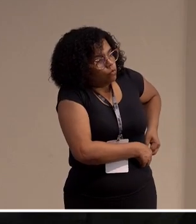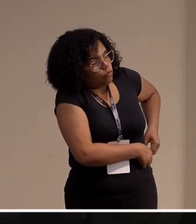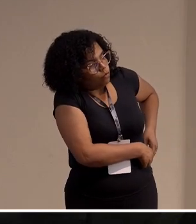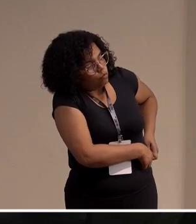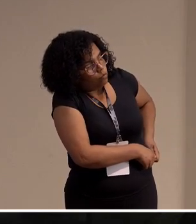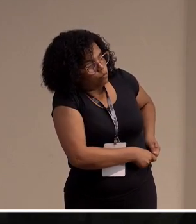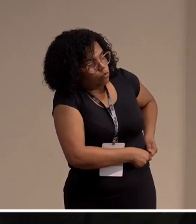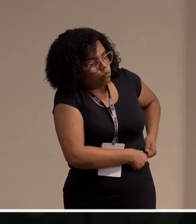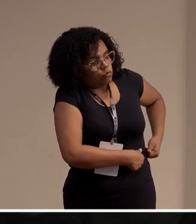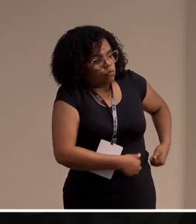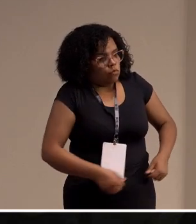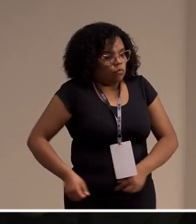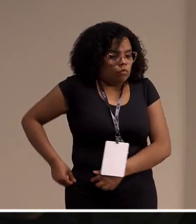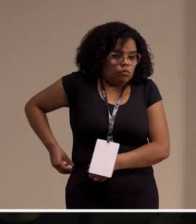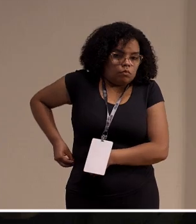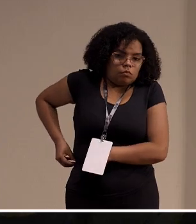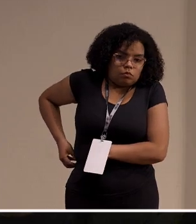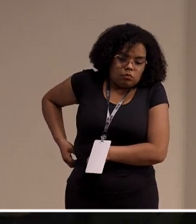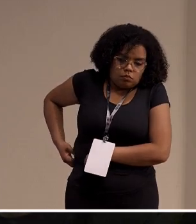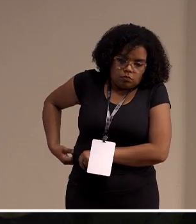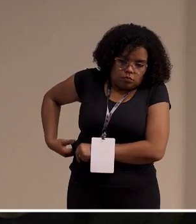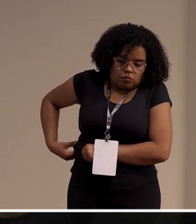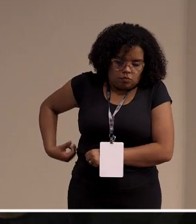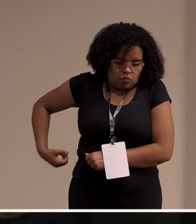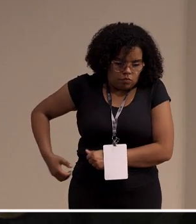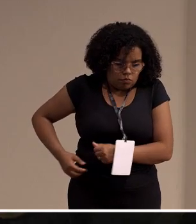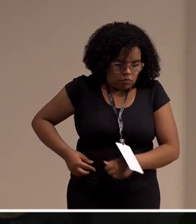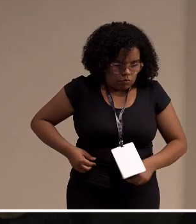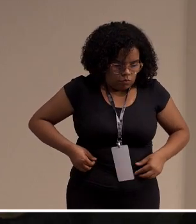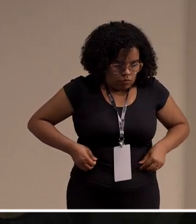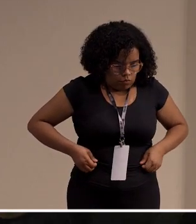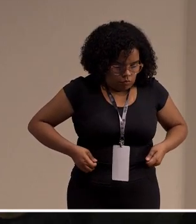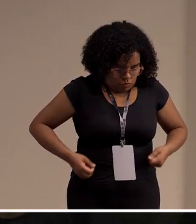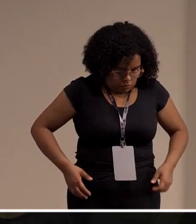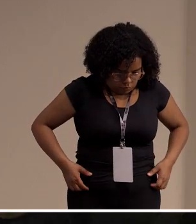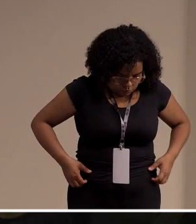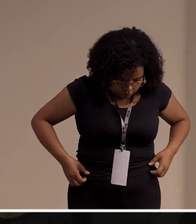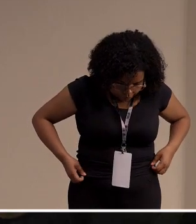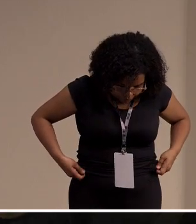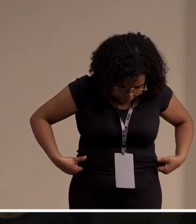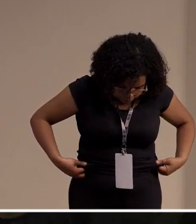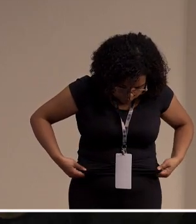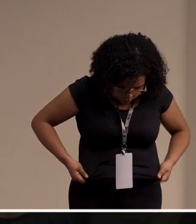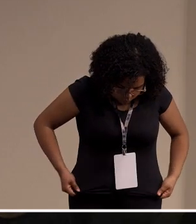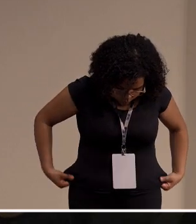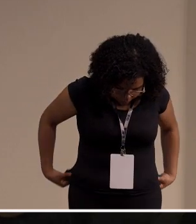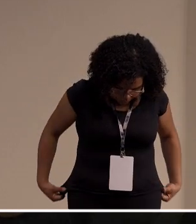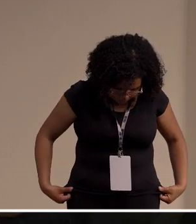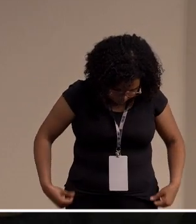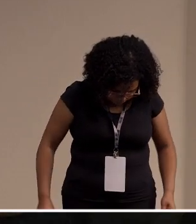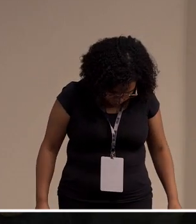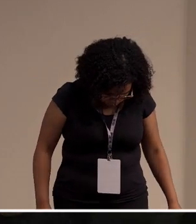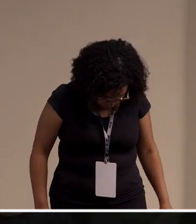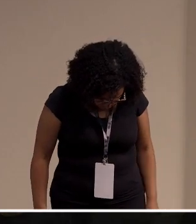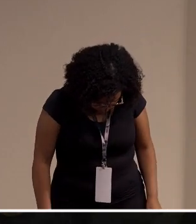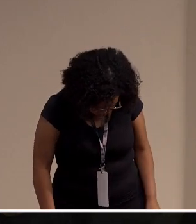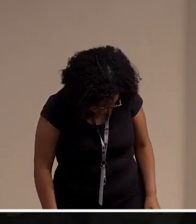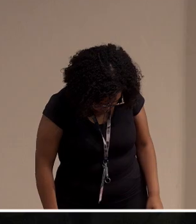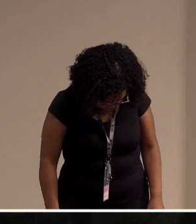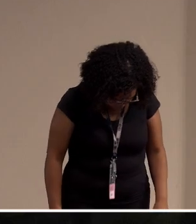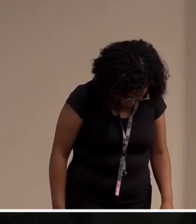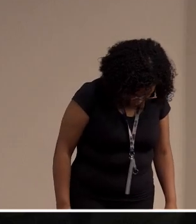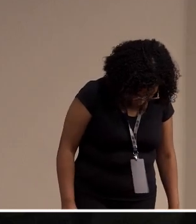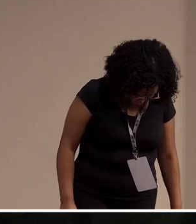e Indústrias Criativas do Estado de São Paulo. Acompanhe a cobertura completa da Feira do Livro 2024 no site da revista